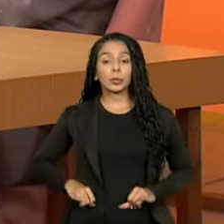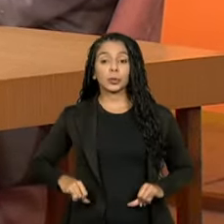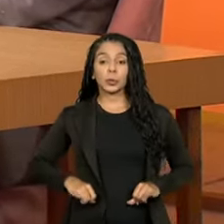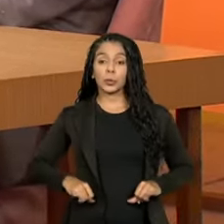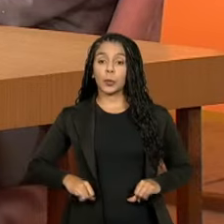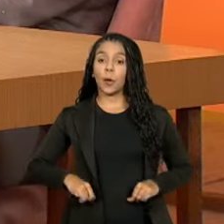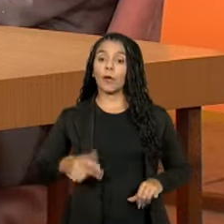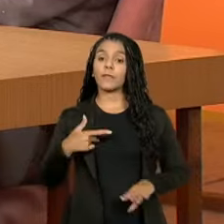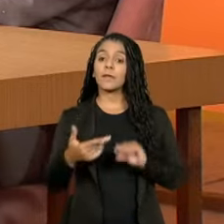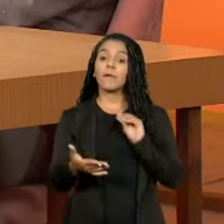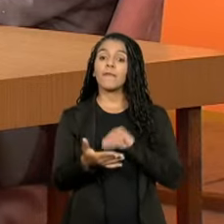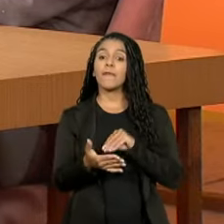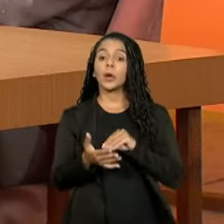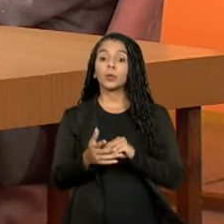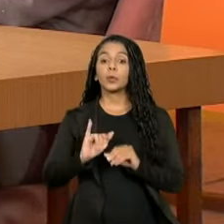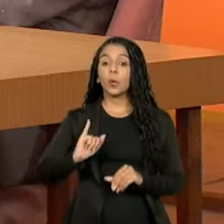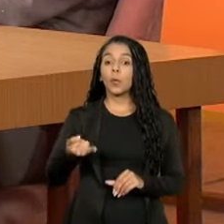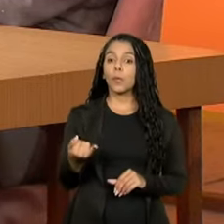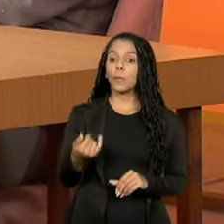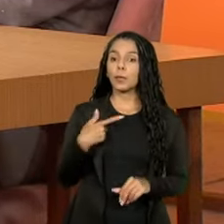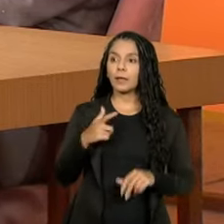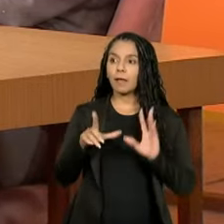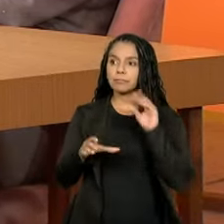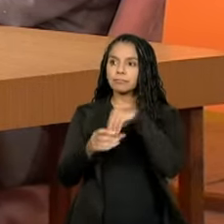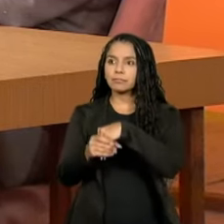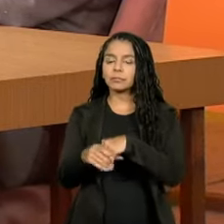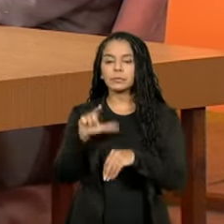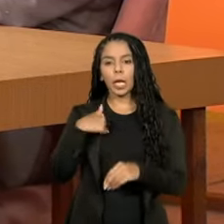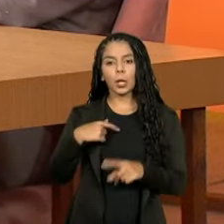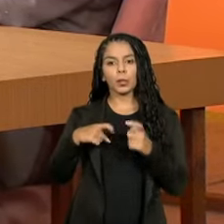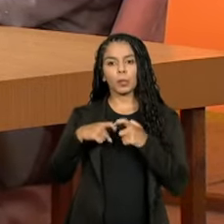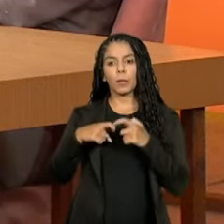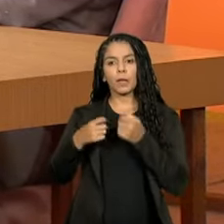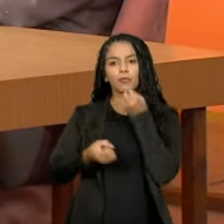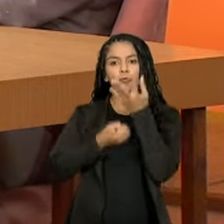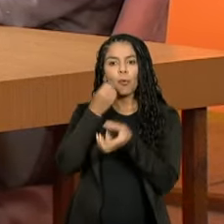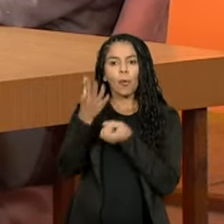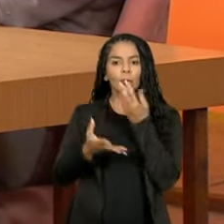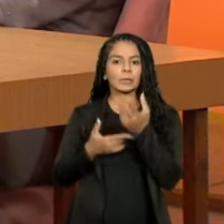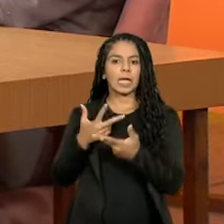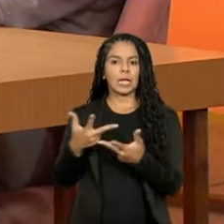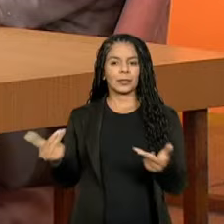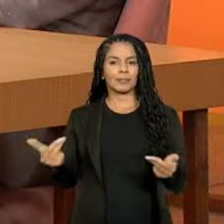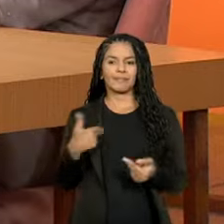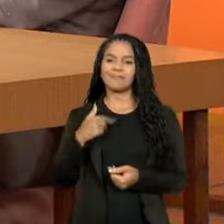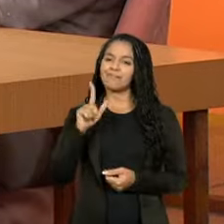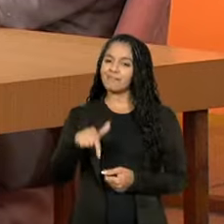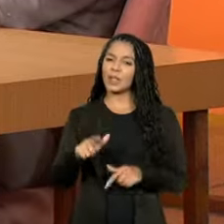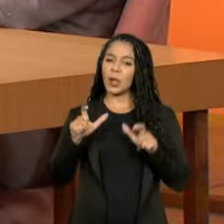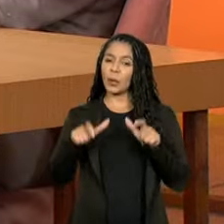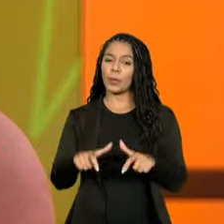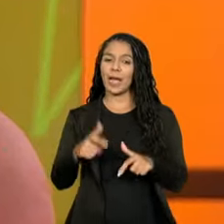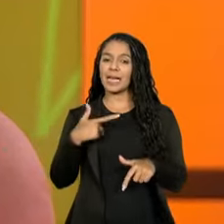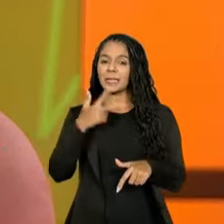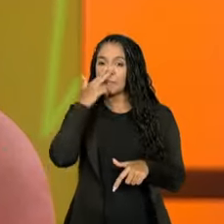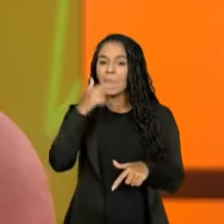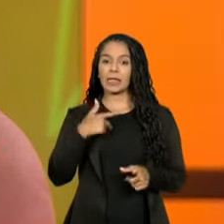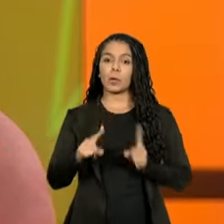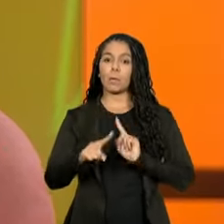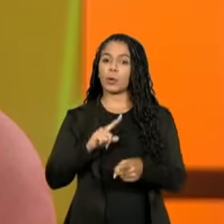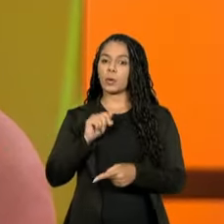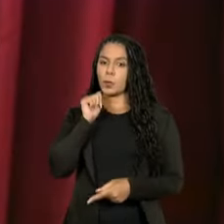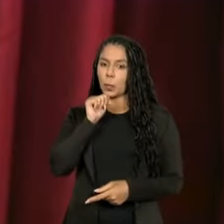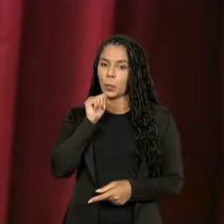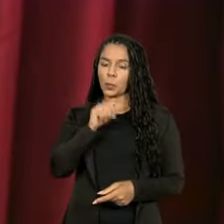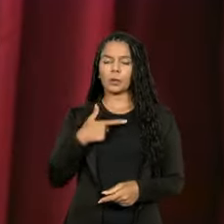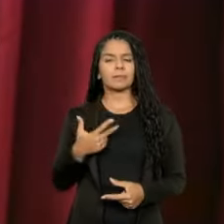num consultório médico, muitas vezes, para abordar essas questões. Eu acho que, às vezes, esse é um espaço restrito para a mulher, certamente. Acho